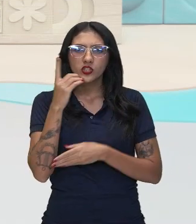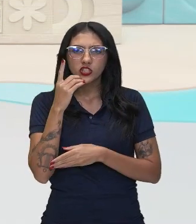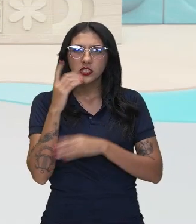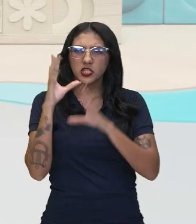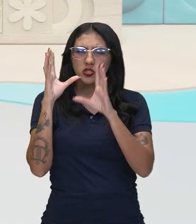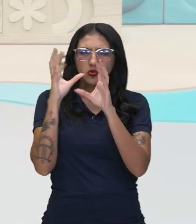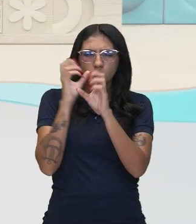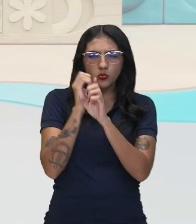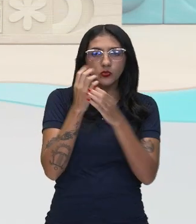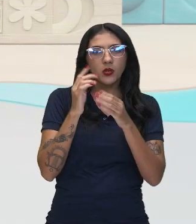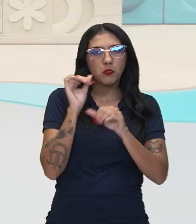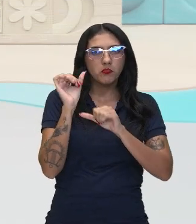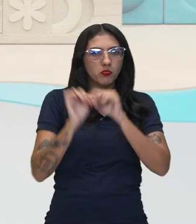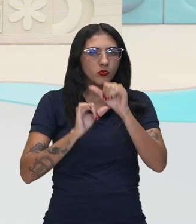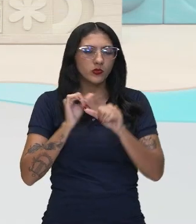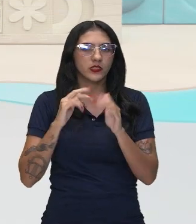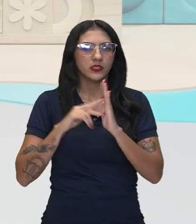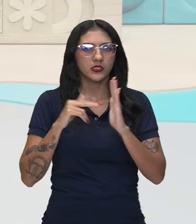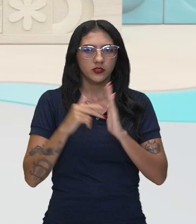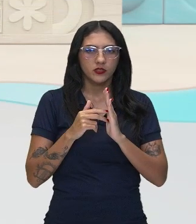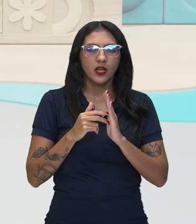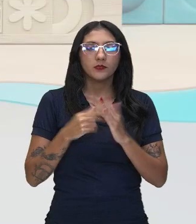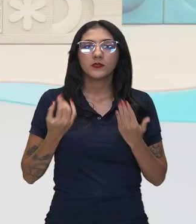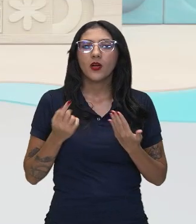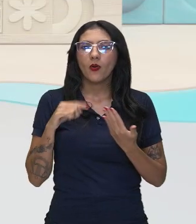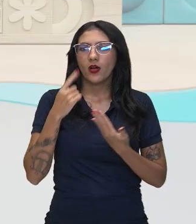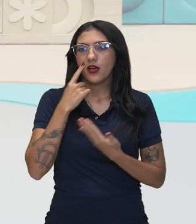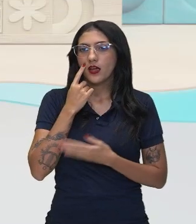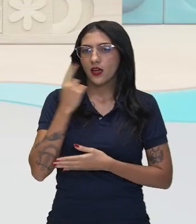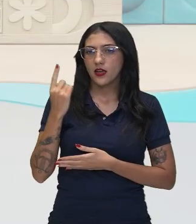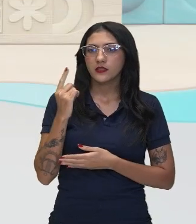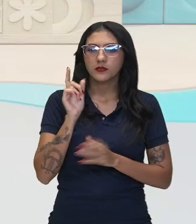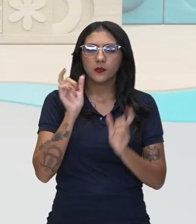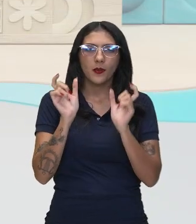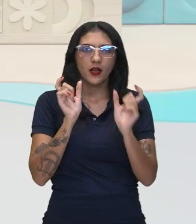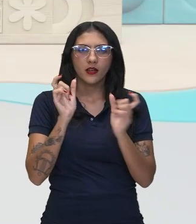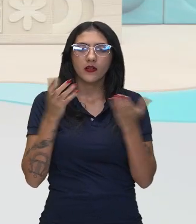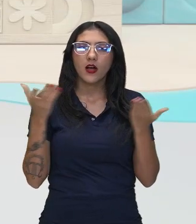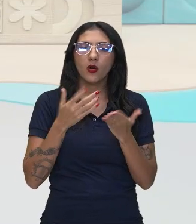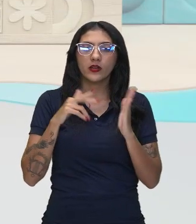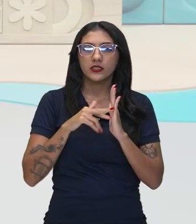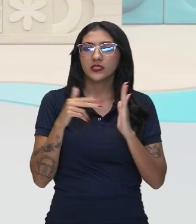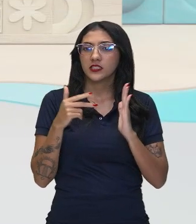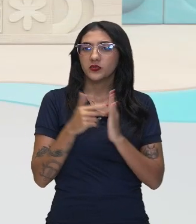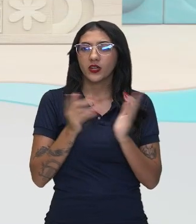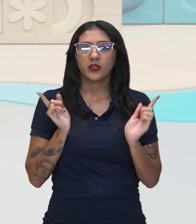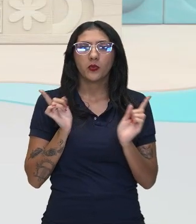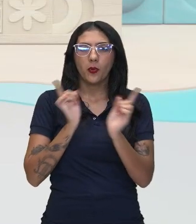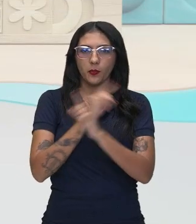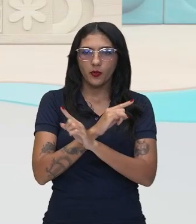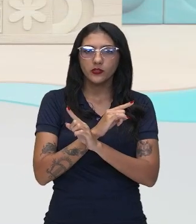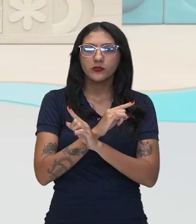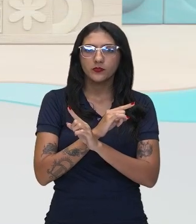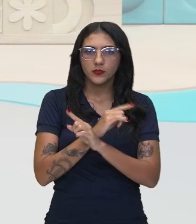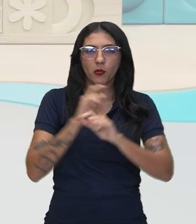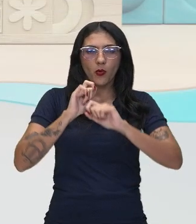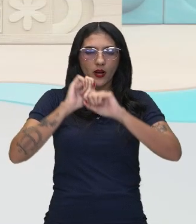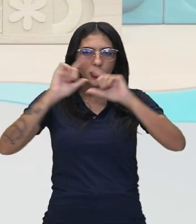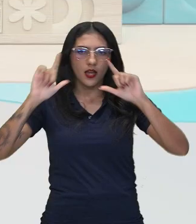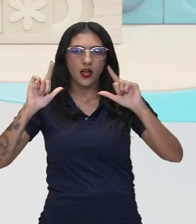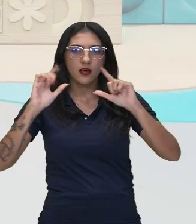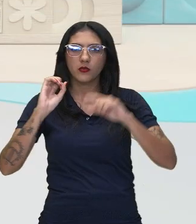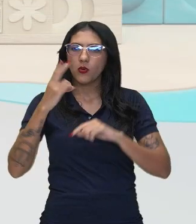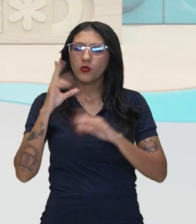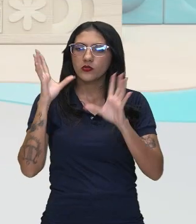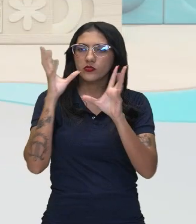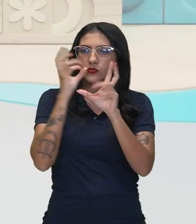sentido. Os antônimos, eles são palavras que trazem aí significados opostos, tá? Então, claro e escuro, nós